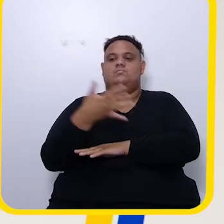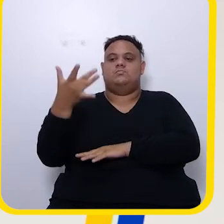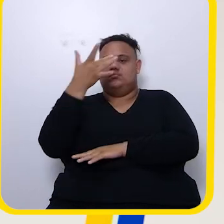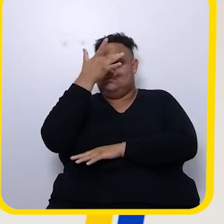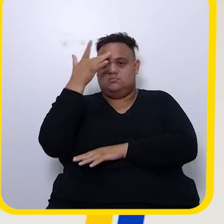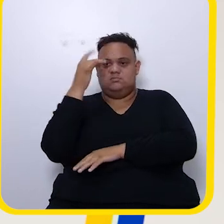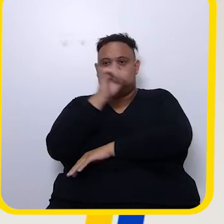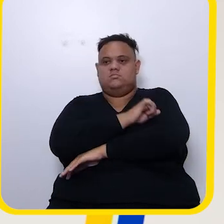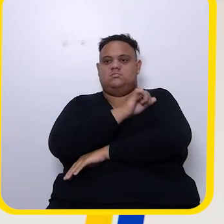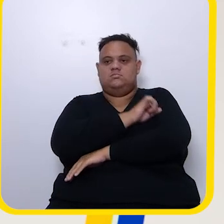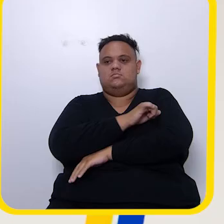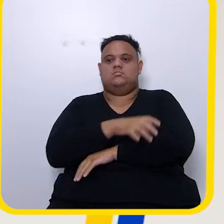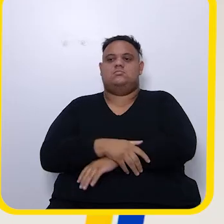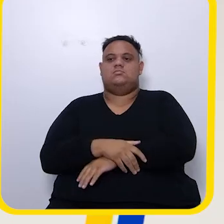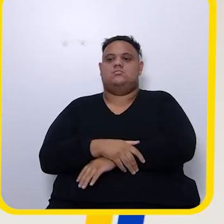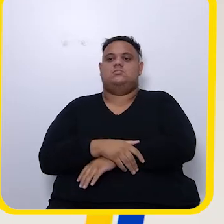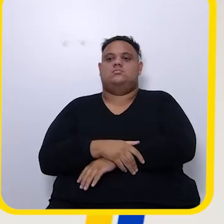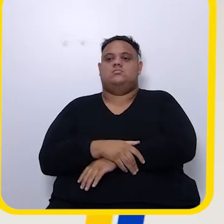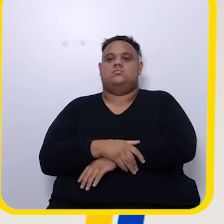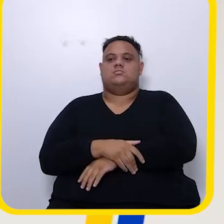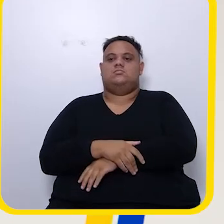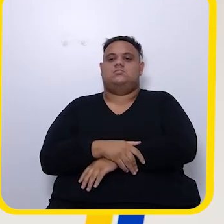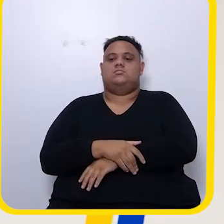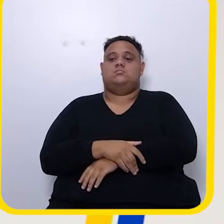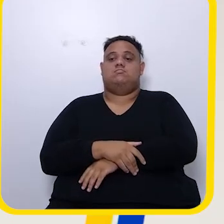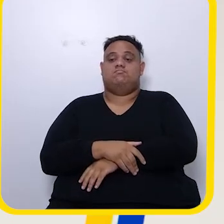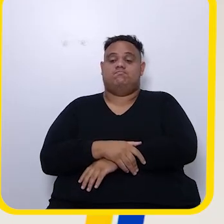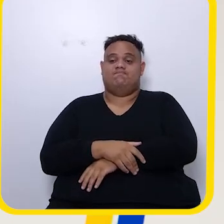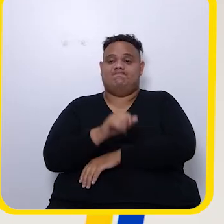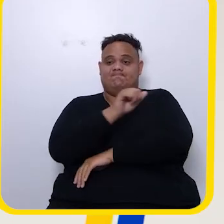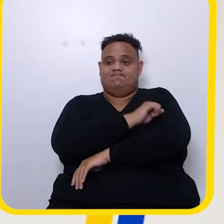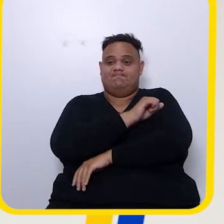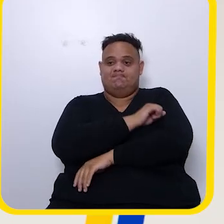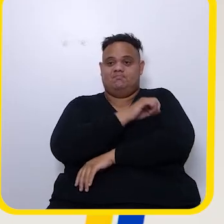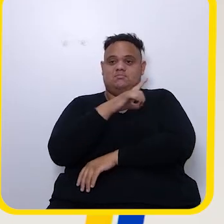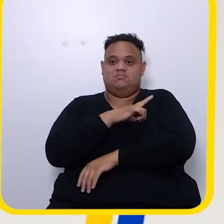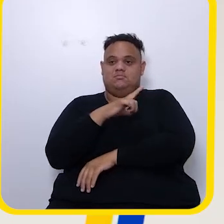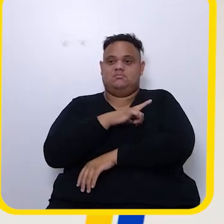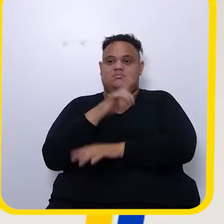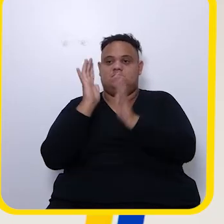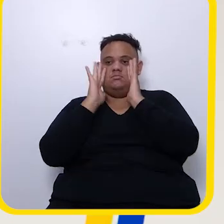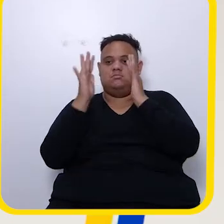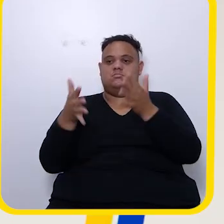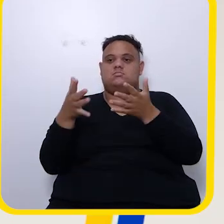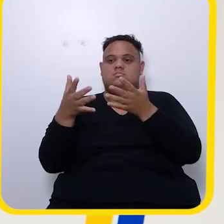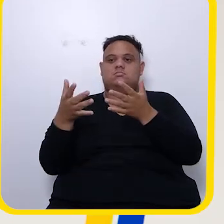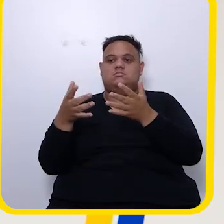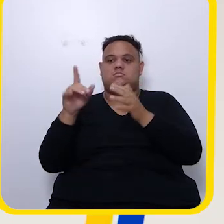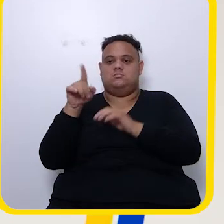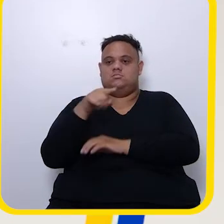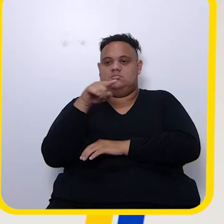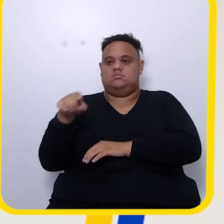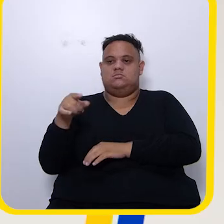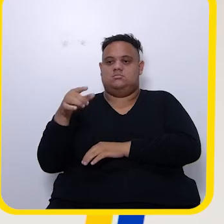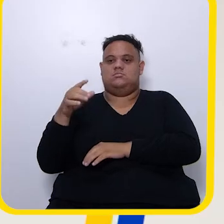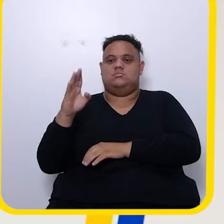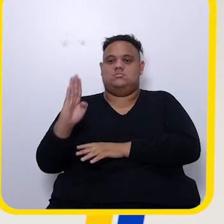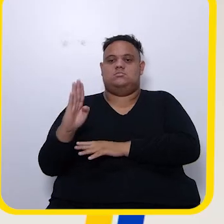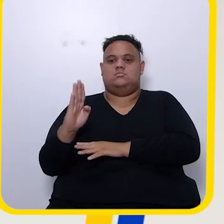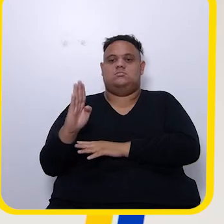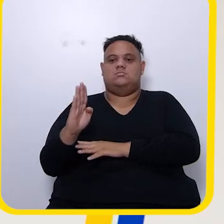de alunos, são 30. Aí um aluno que esteja um pouquinho desatento, ele vai querer marcar a letra